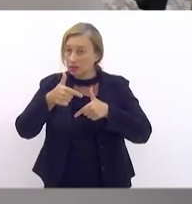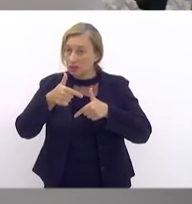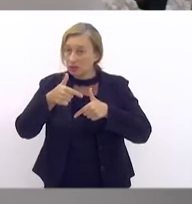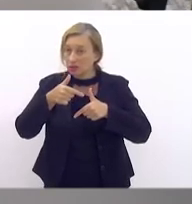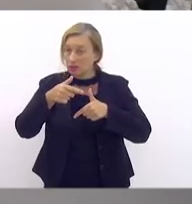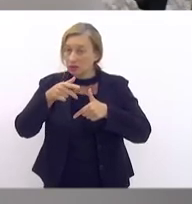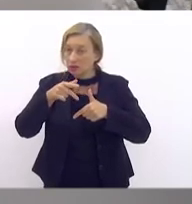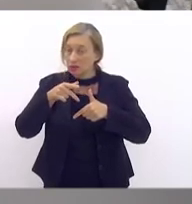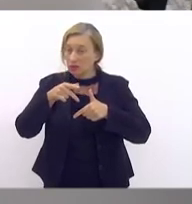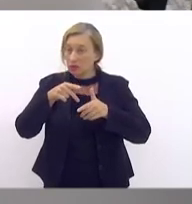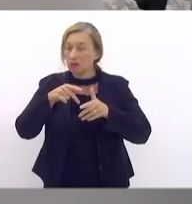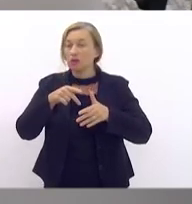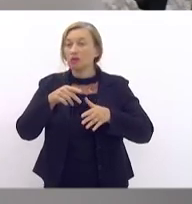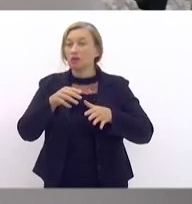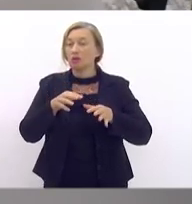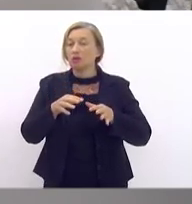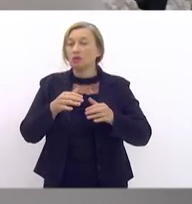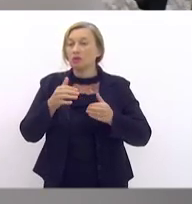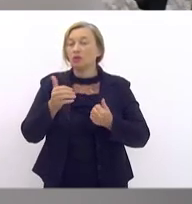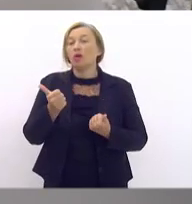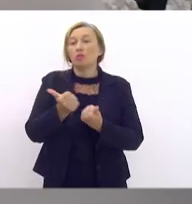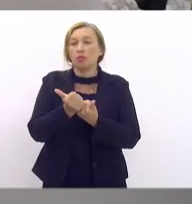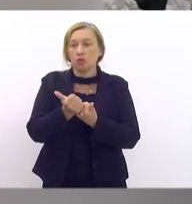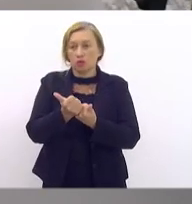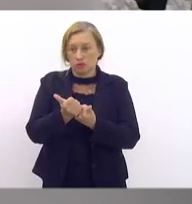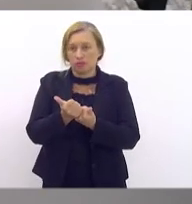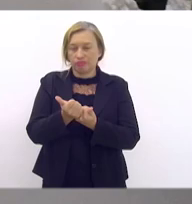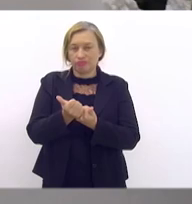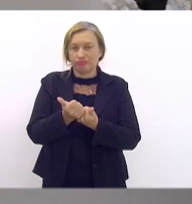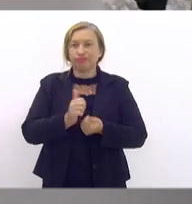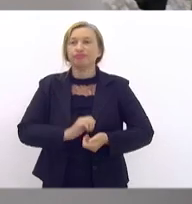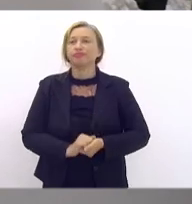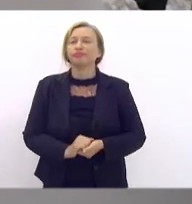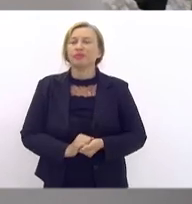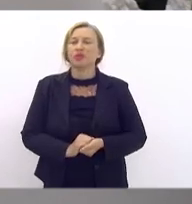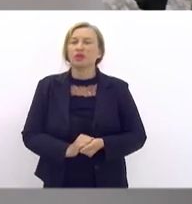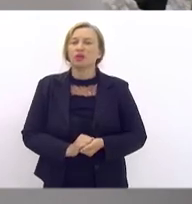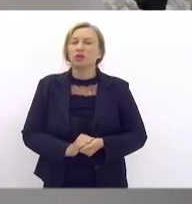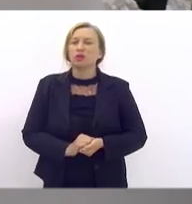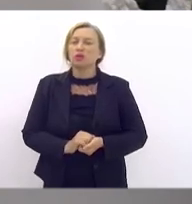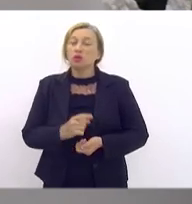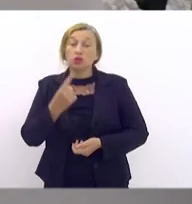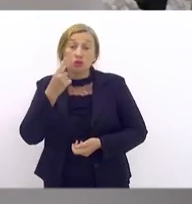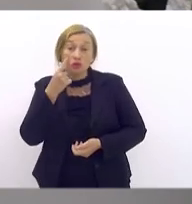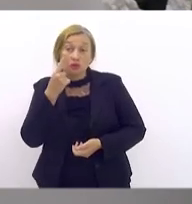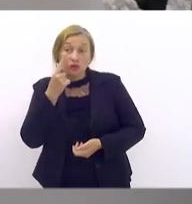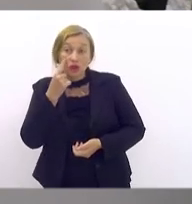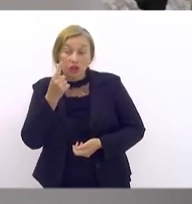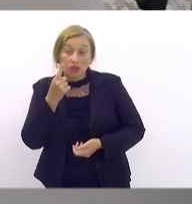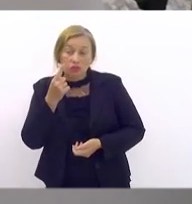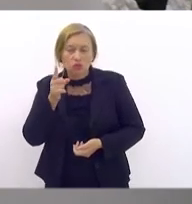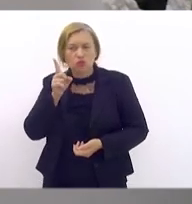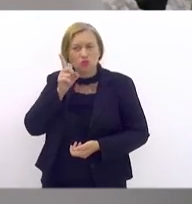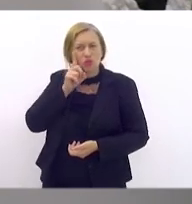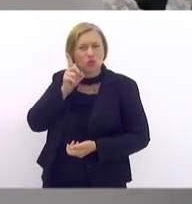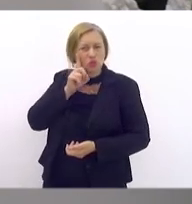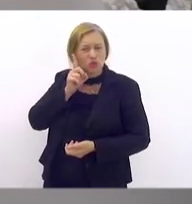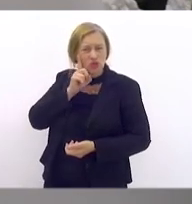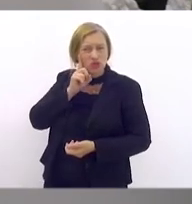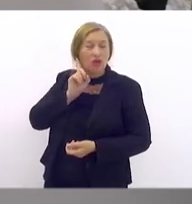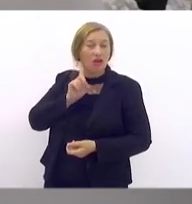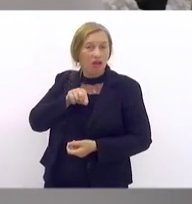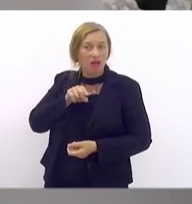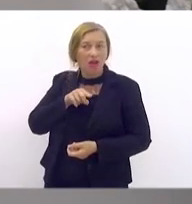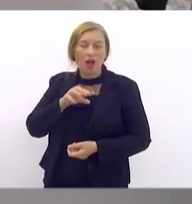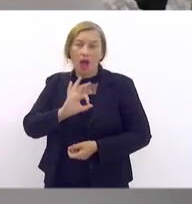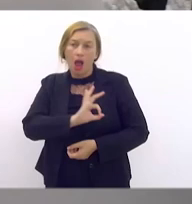probabilidade para esse tipo de produção probatória O que a gente vê rotineiramente é